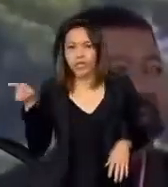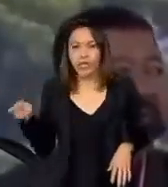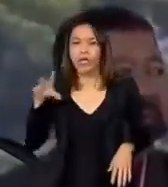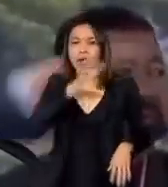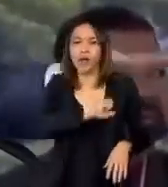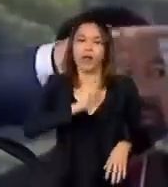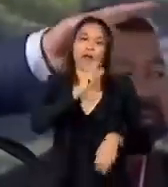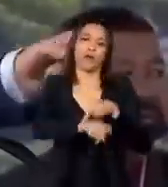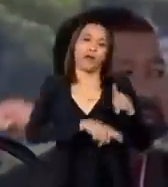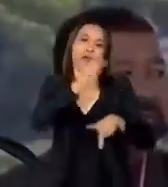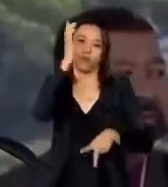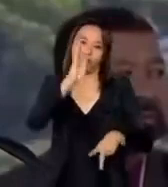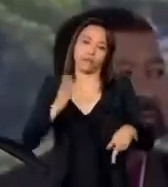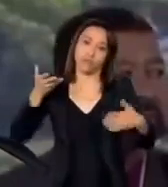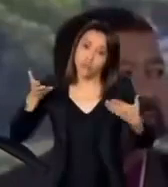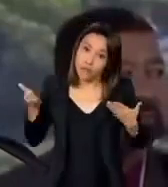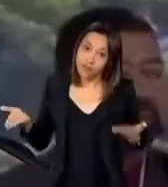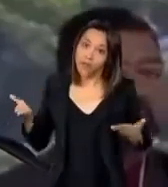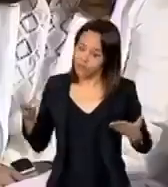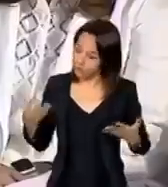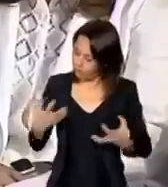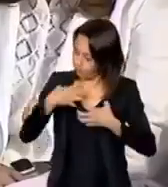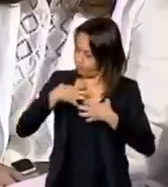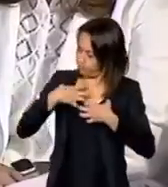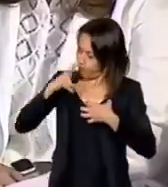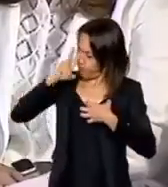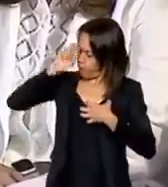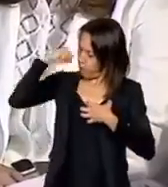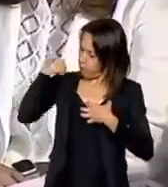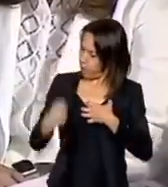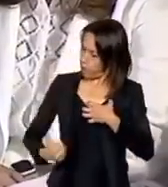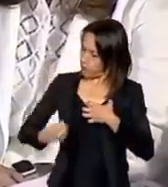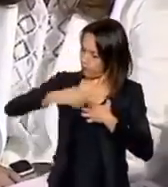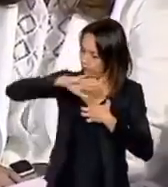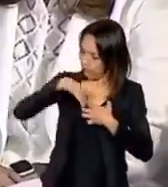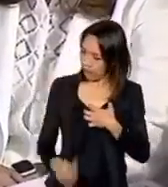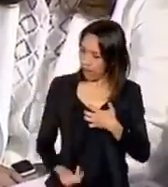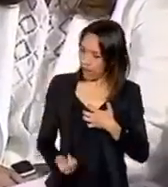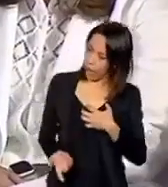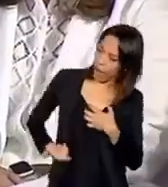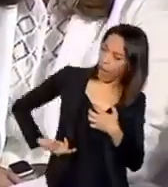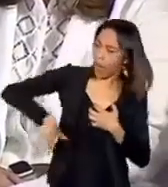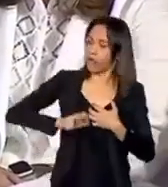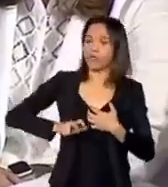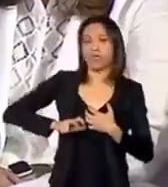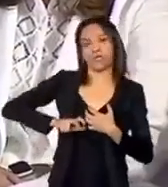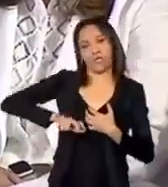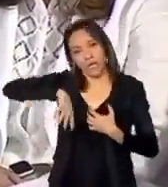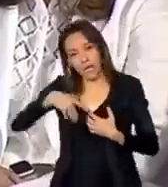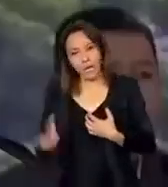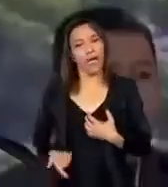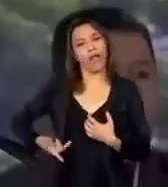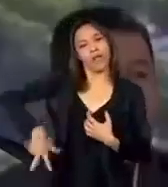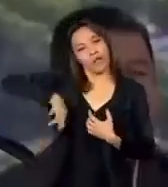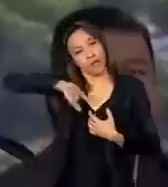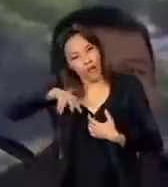brasileiro. É isso que dá a ele essa força de cair e levantar e acreditar que vale a pena lutar pelo bem comum.